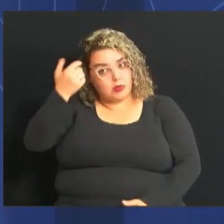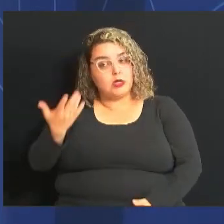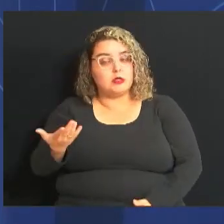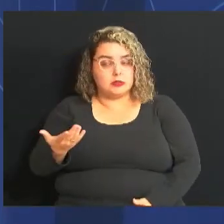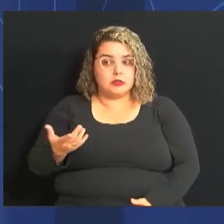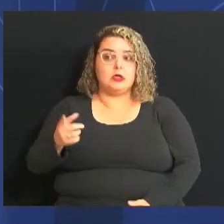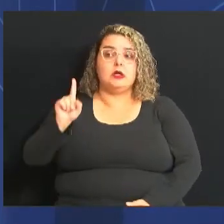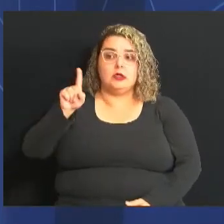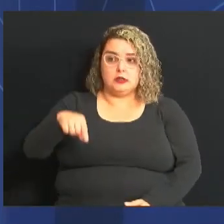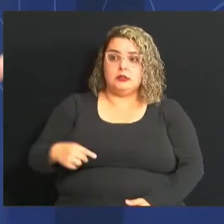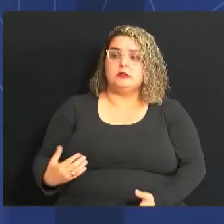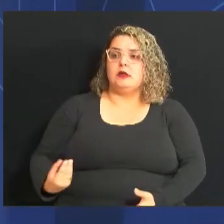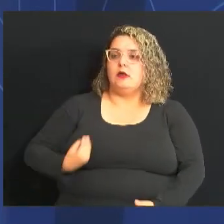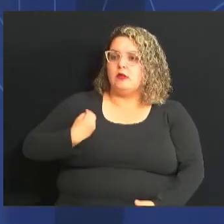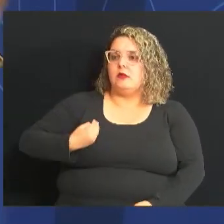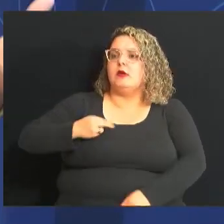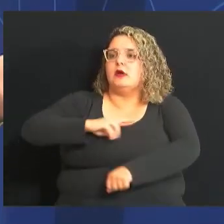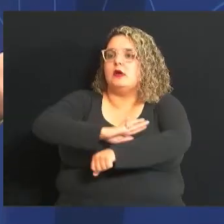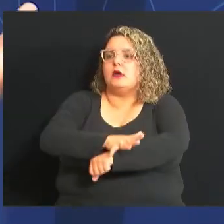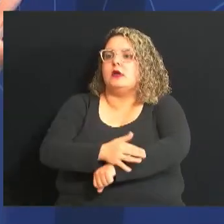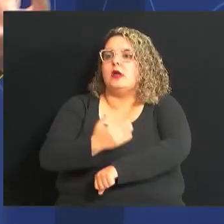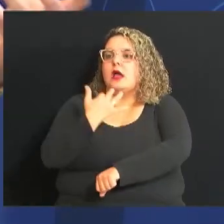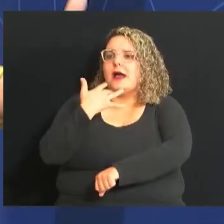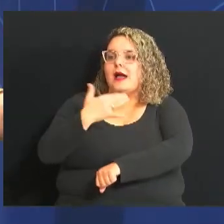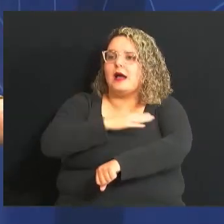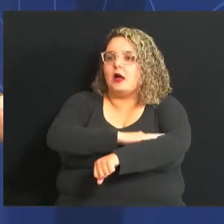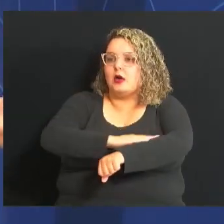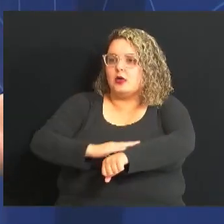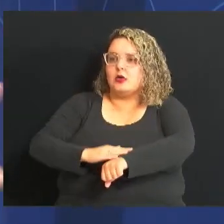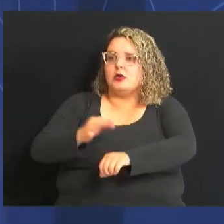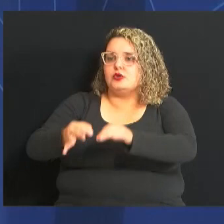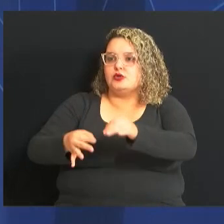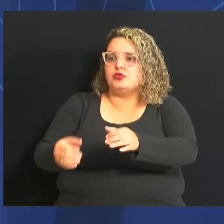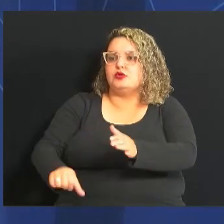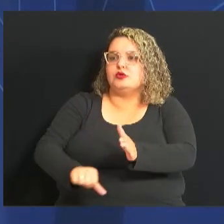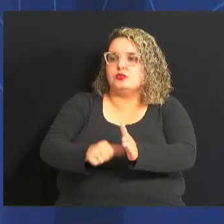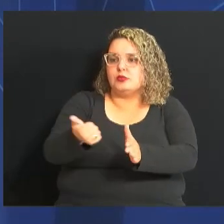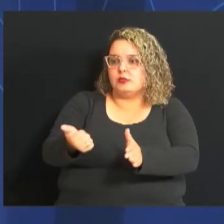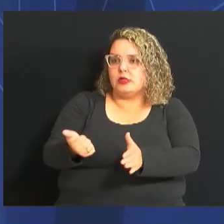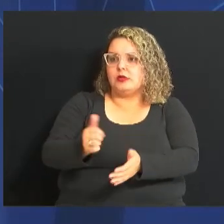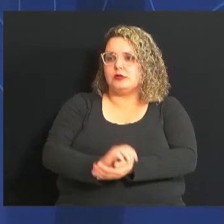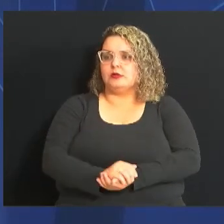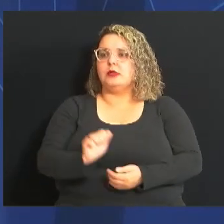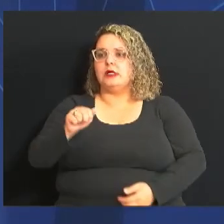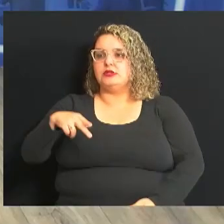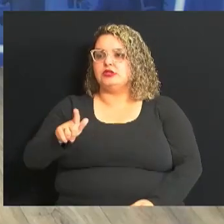situação de racismo. A cor da pele, o julgamento, vem primeiro, Ângela?